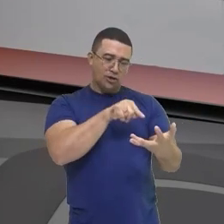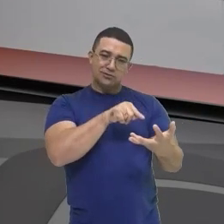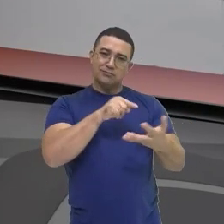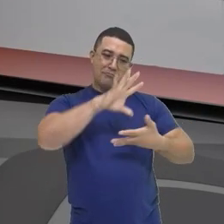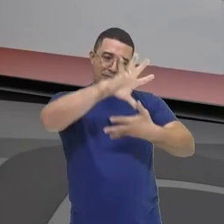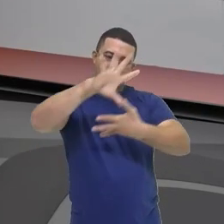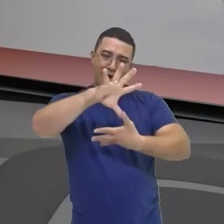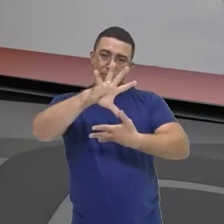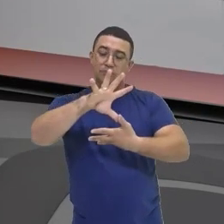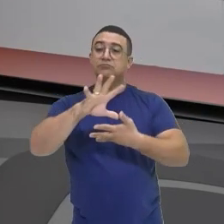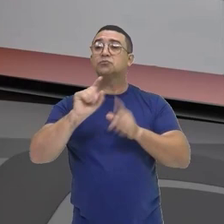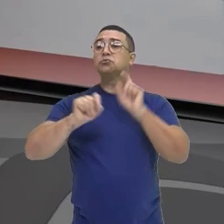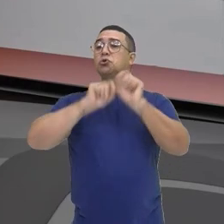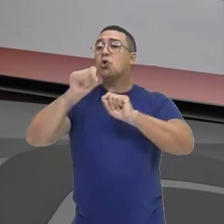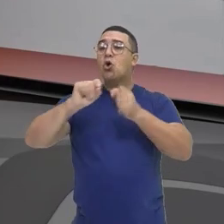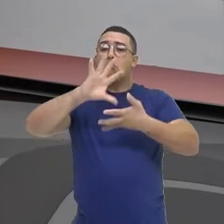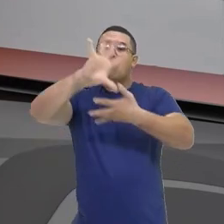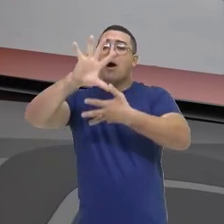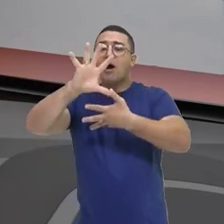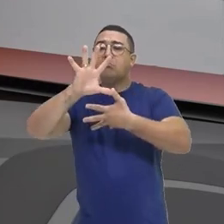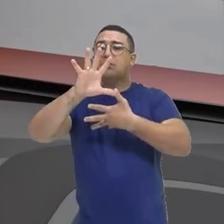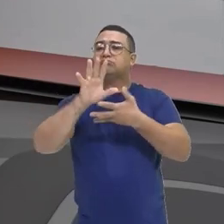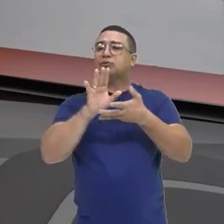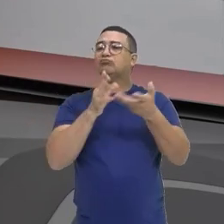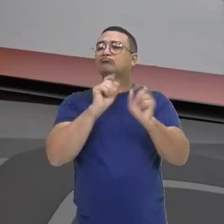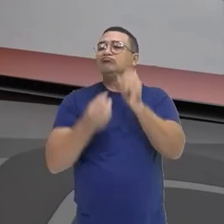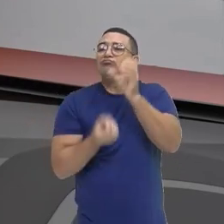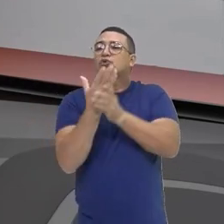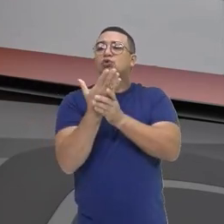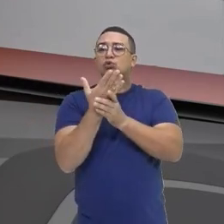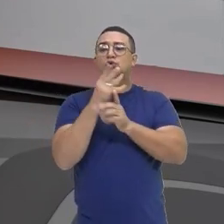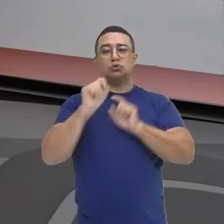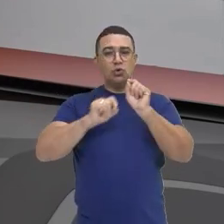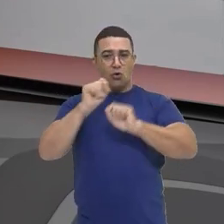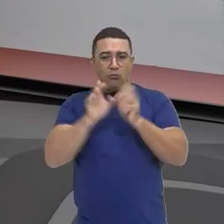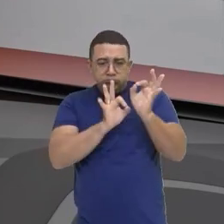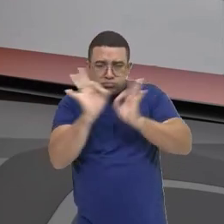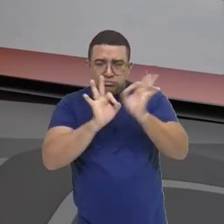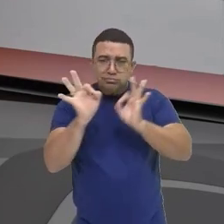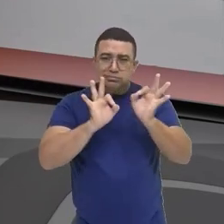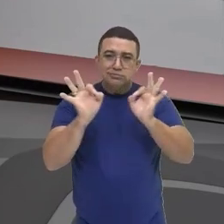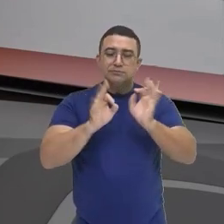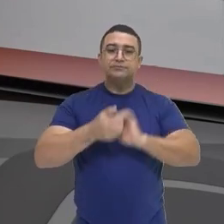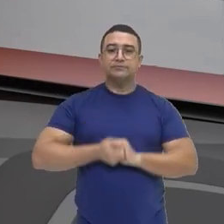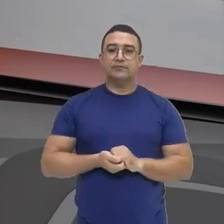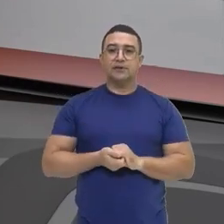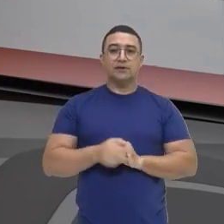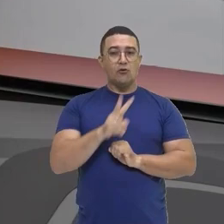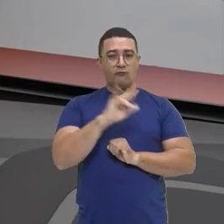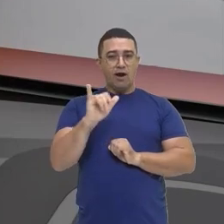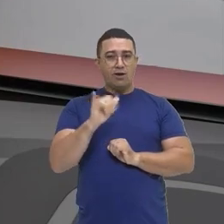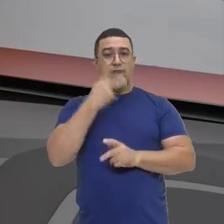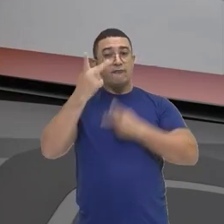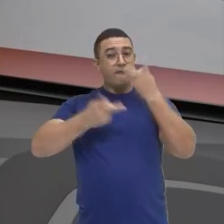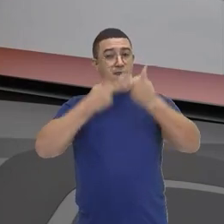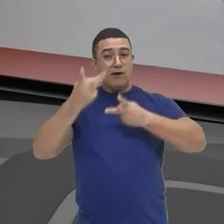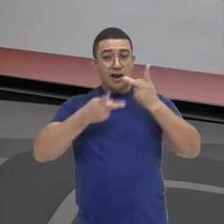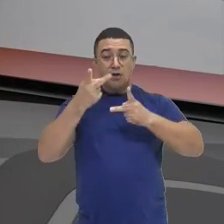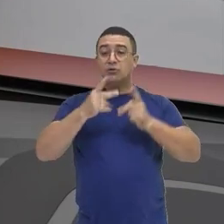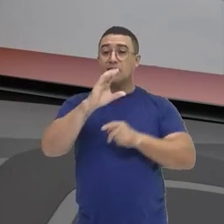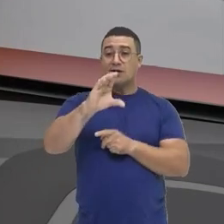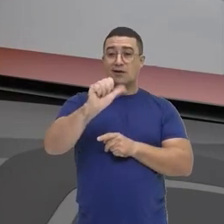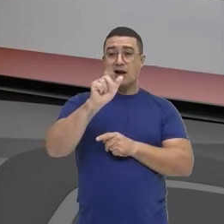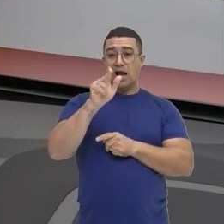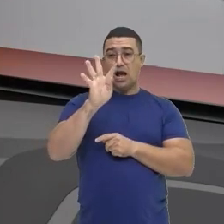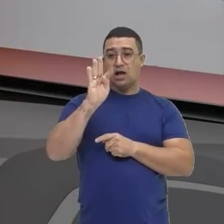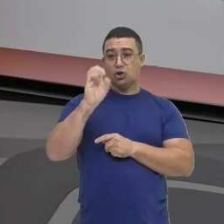tem como é que esses mapas eles são feitos, né? Como é que eles são elaborados. E aí a gente vai falar sobre a